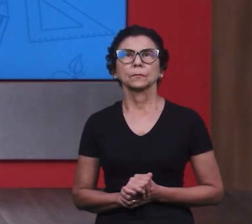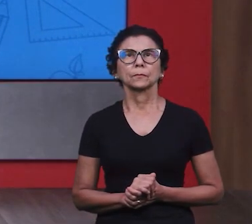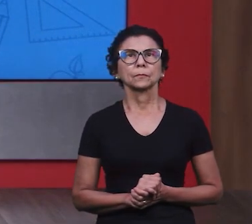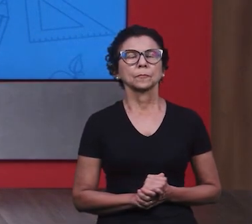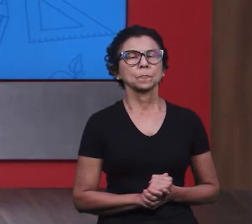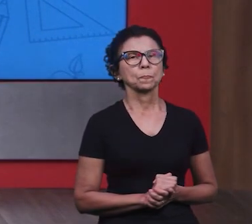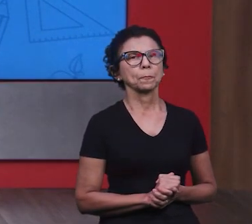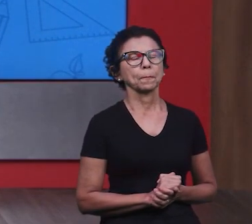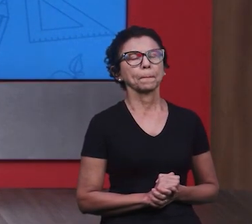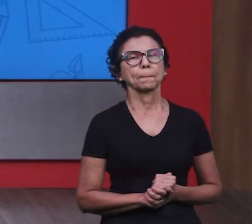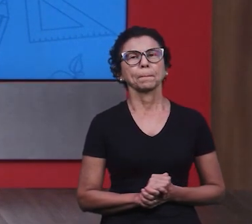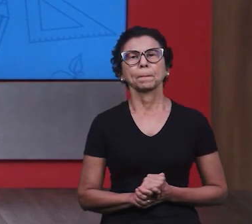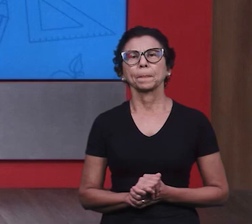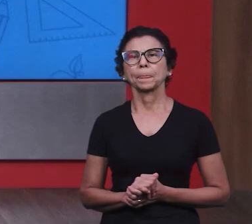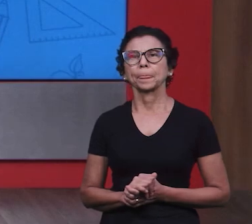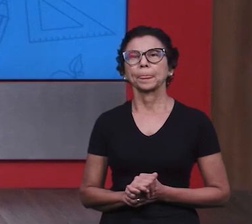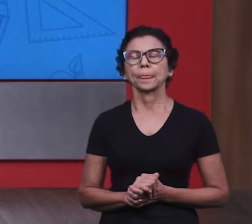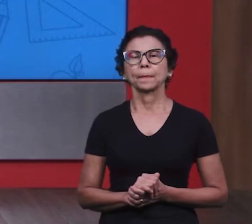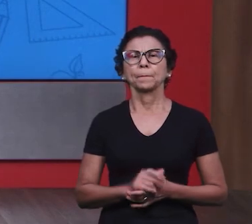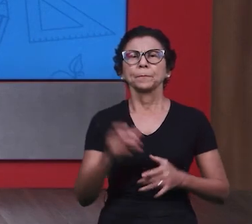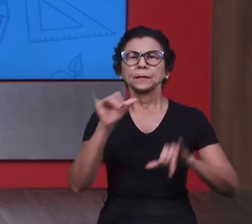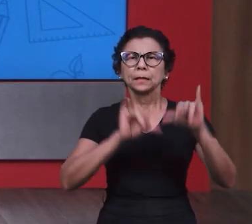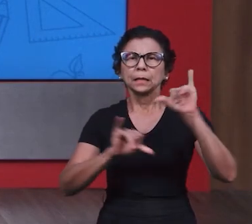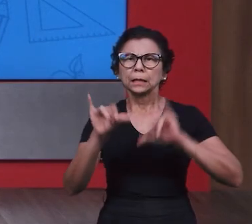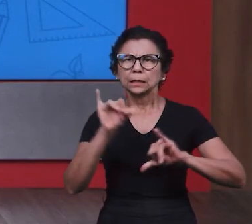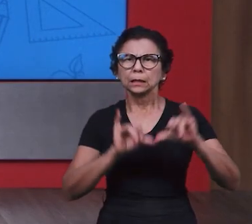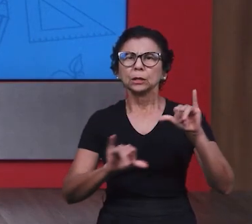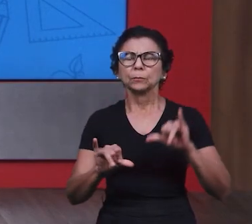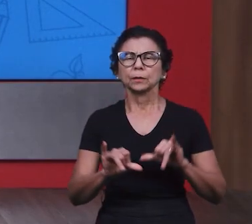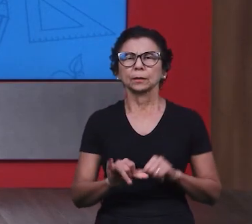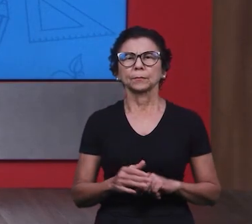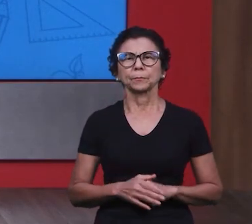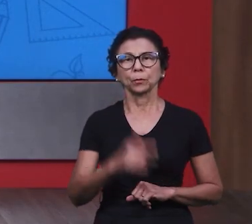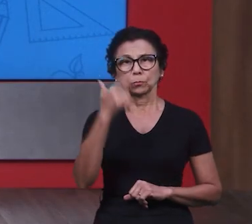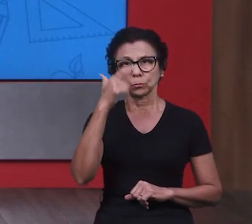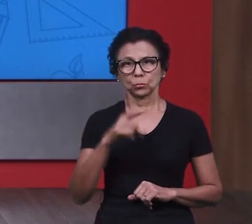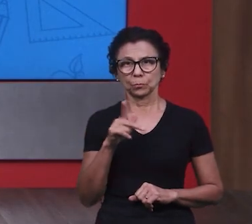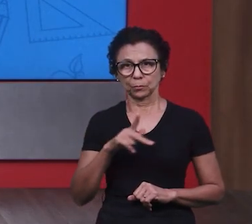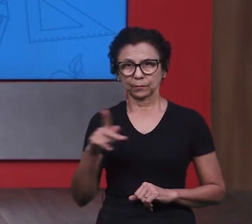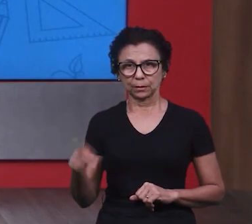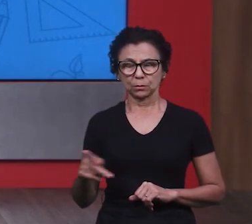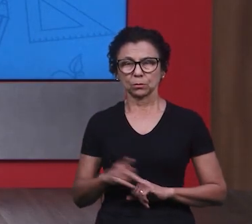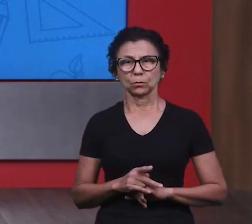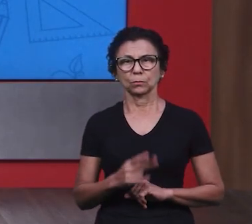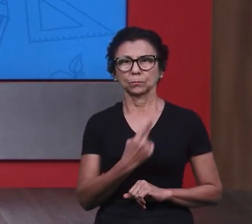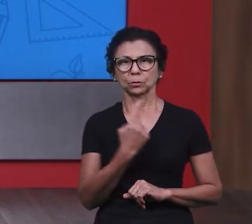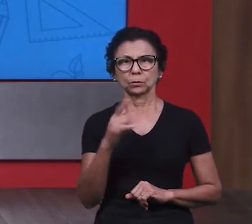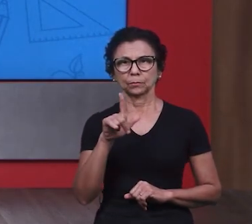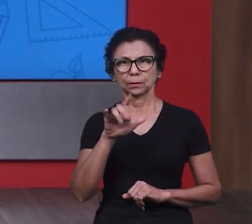existe uma parte da química, eu sou professor de química, Lessa,